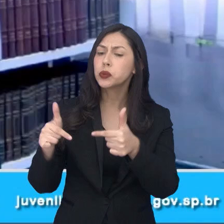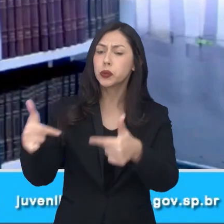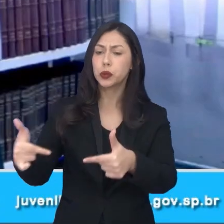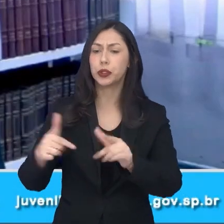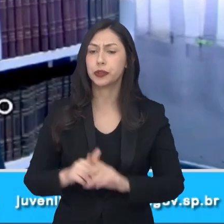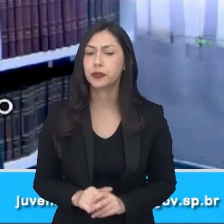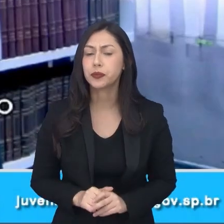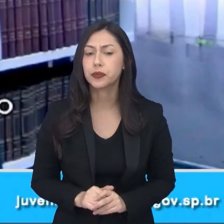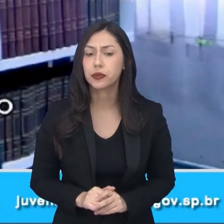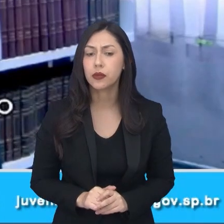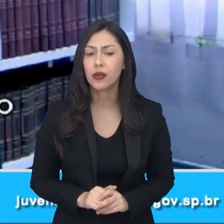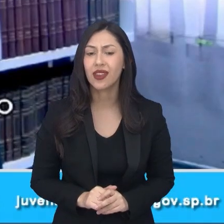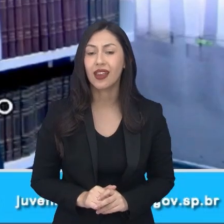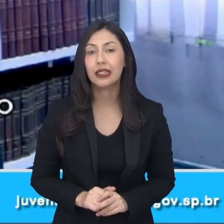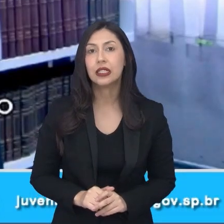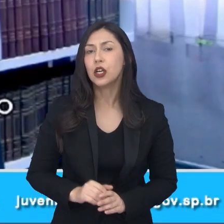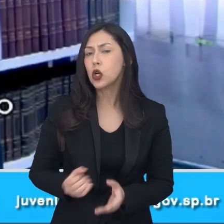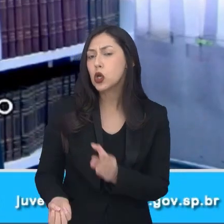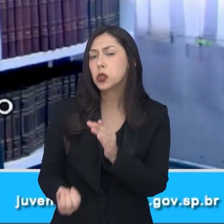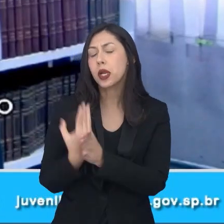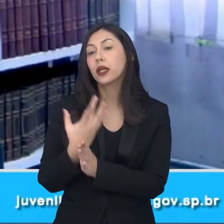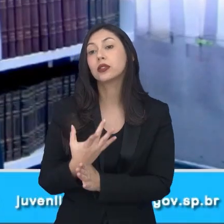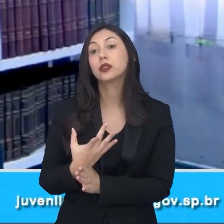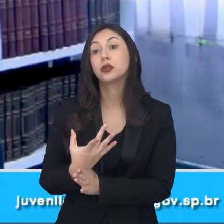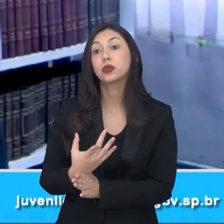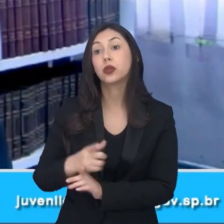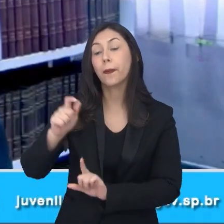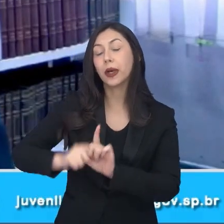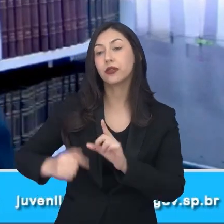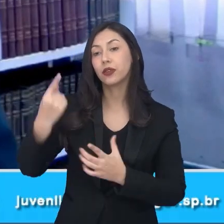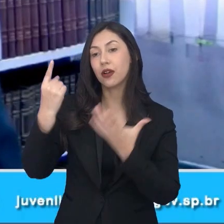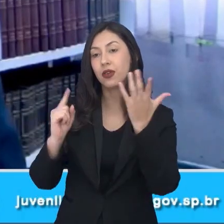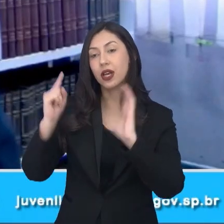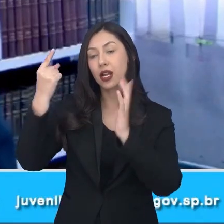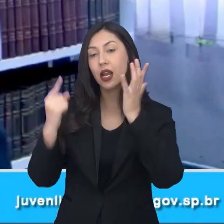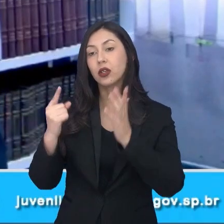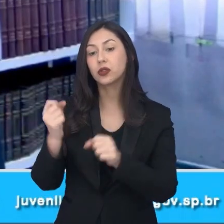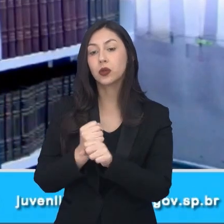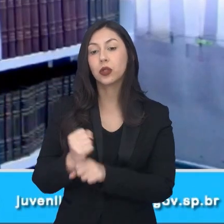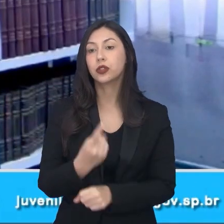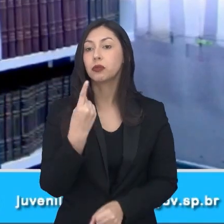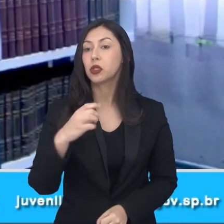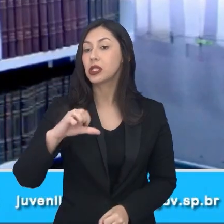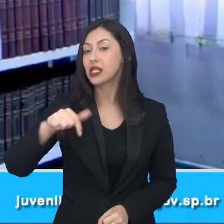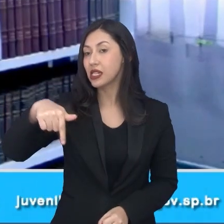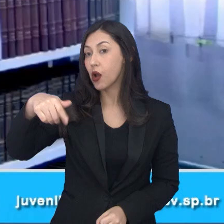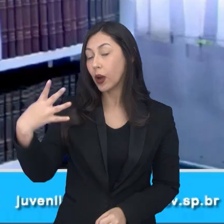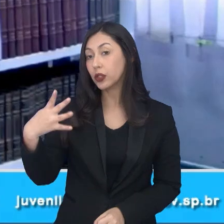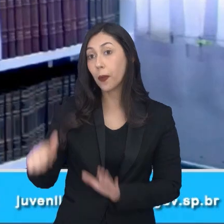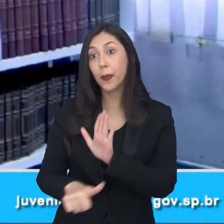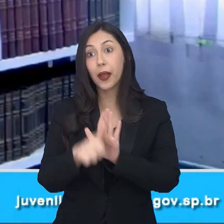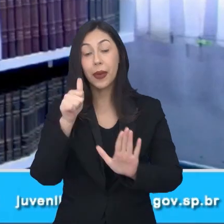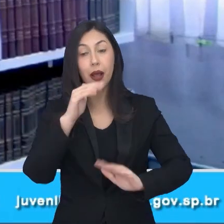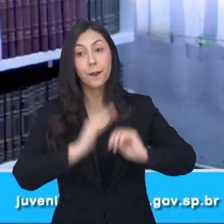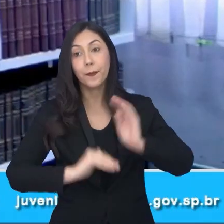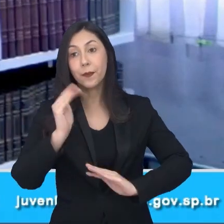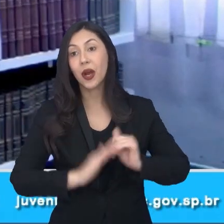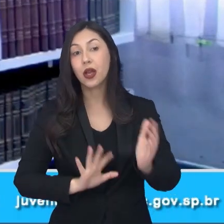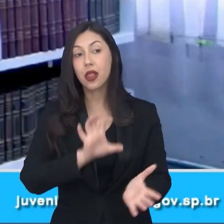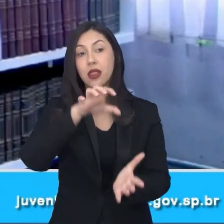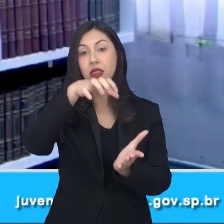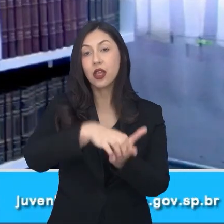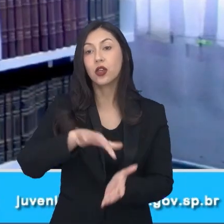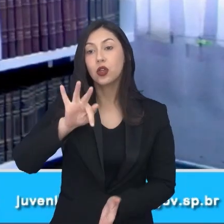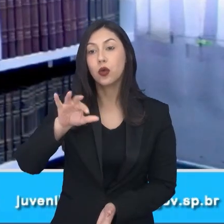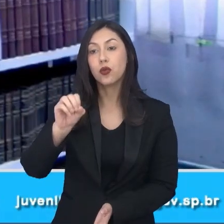necessitam. Surgiu em fevereiro de 74 e, por incrível que pareça, o primeiro lugar onde atuou foi dentro do próprio fórum. Lá